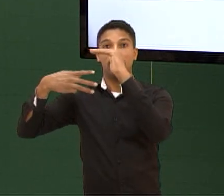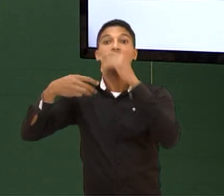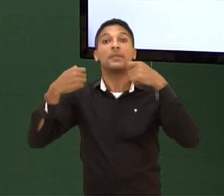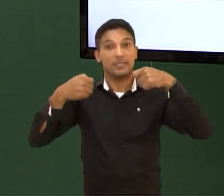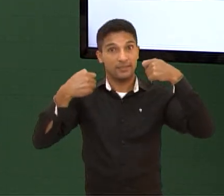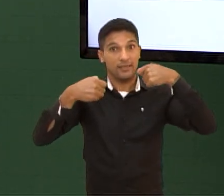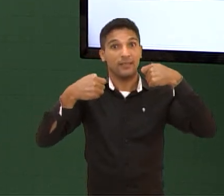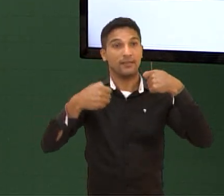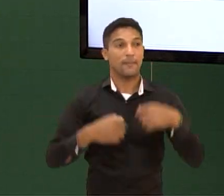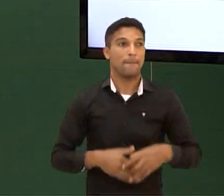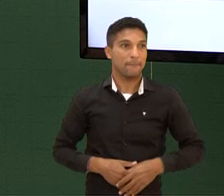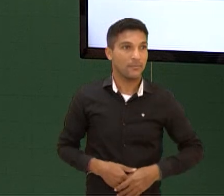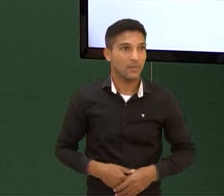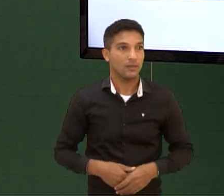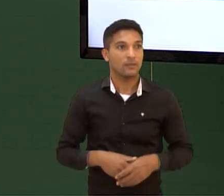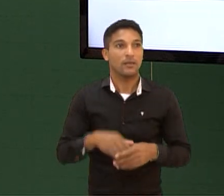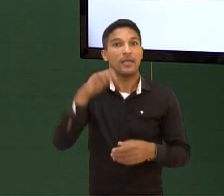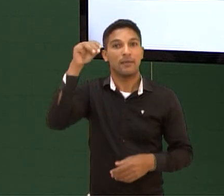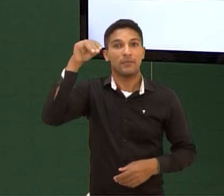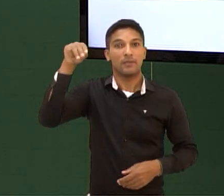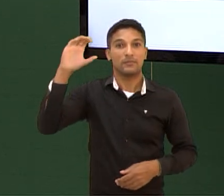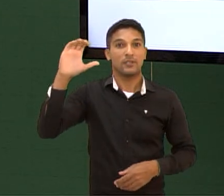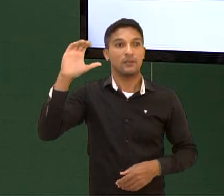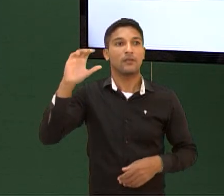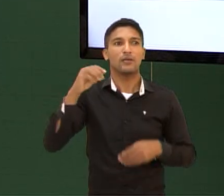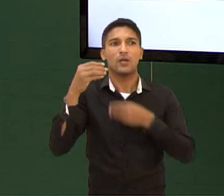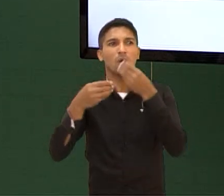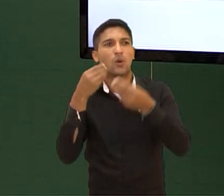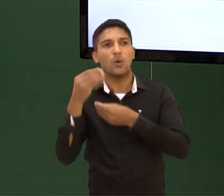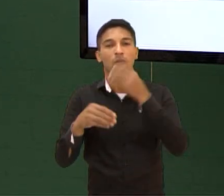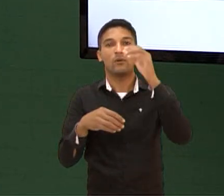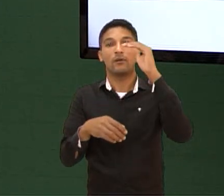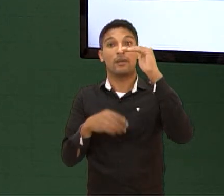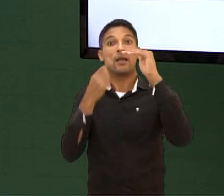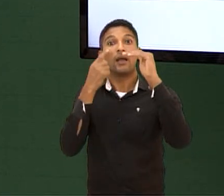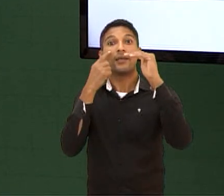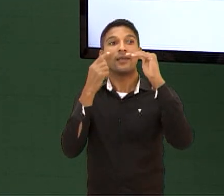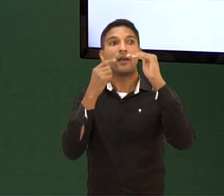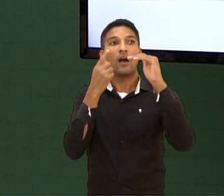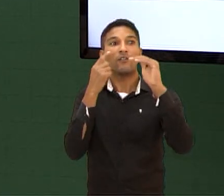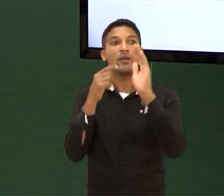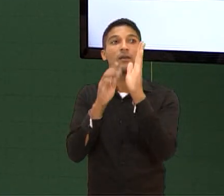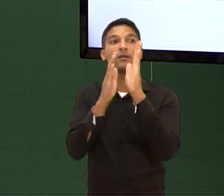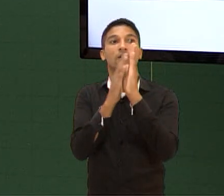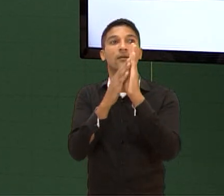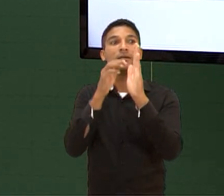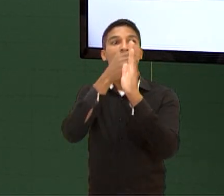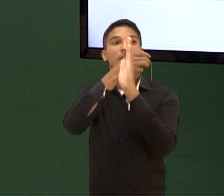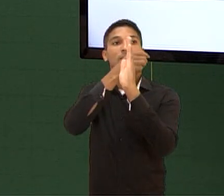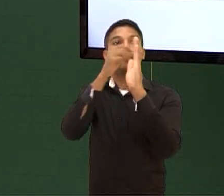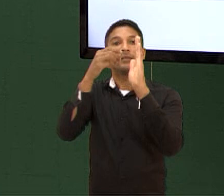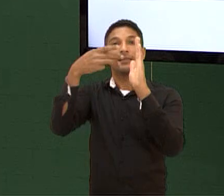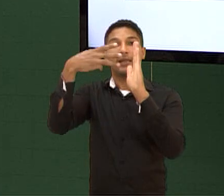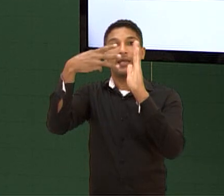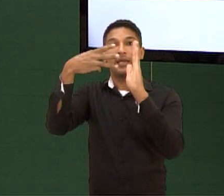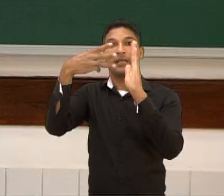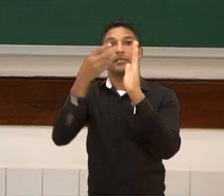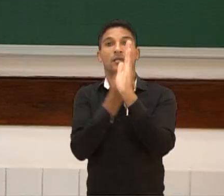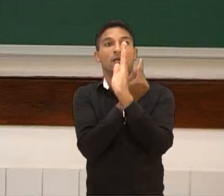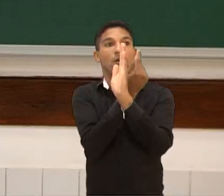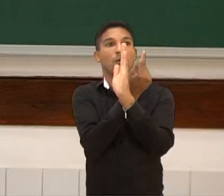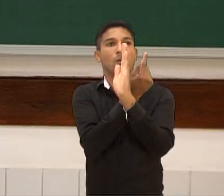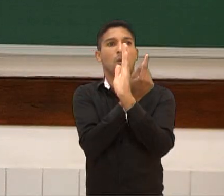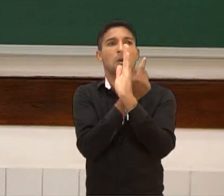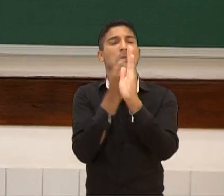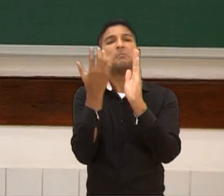aulas, já verificaram e já aprenderam que o MMC entre 3 e 1 vai ser quem mesmo? O 3, não é? Por isso